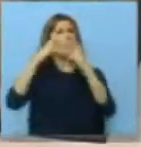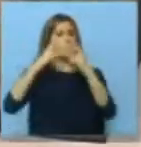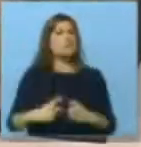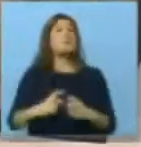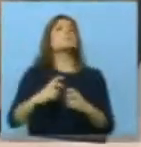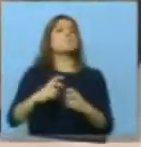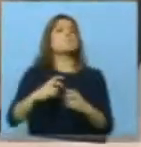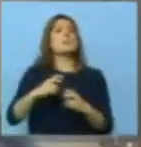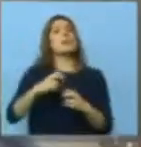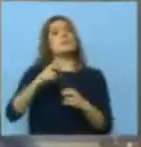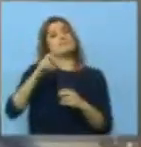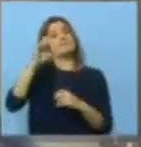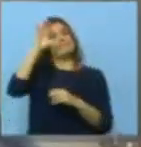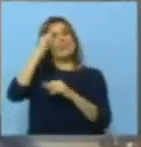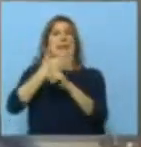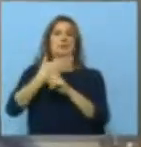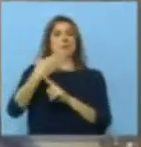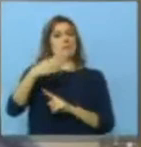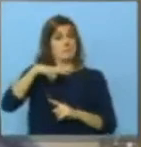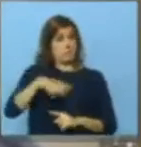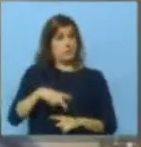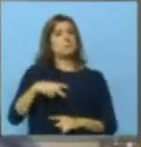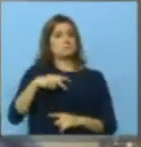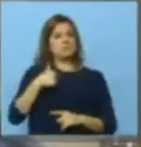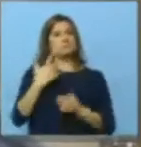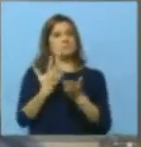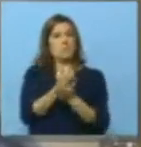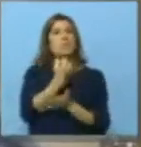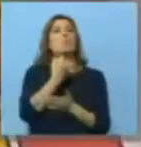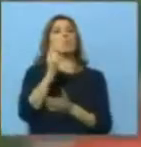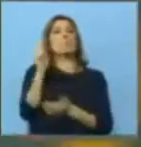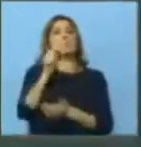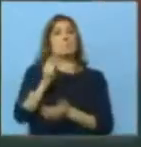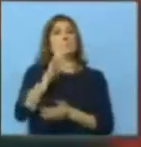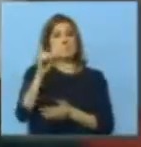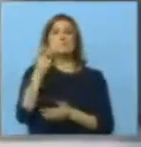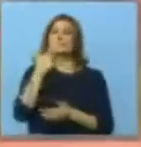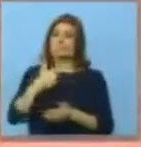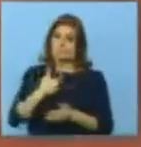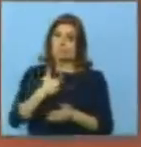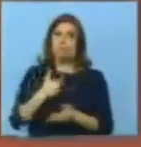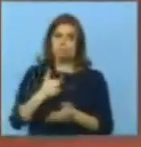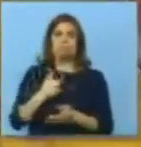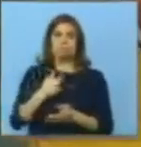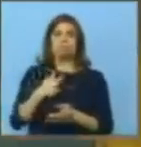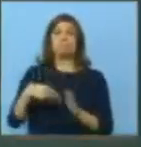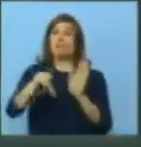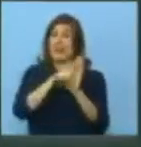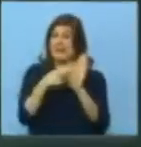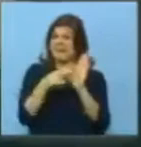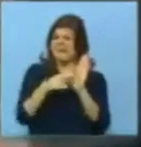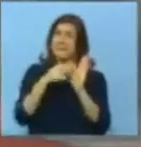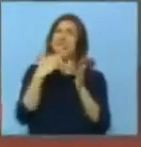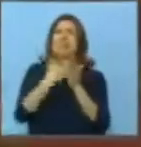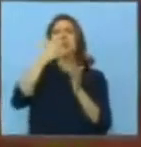nacionalidade eu levei um prazo de 6 meses para obter resposta. Tem um ano a lei da nacionalidade para os